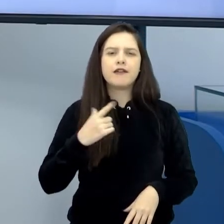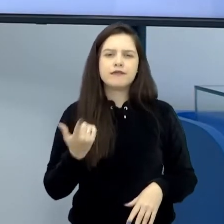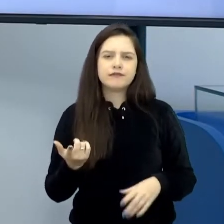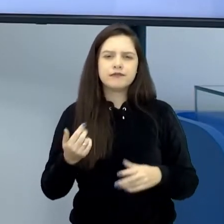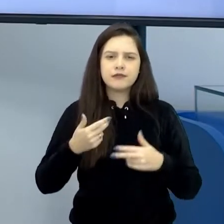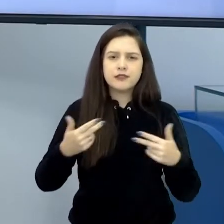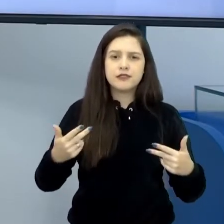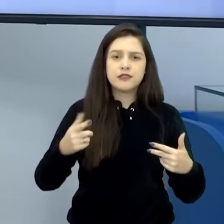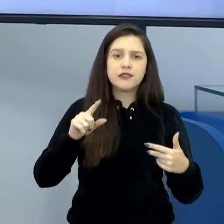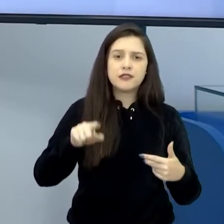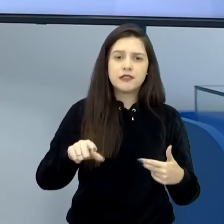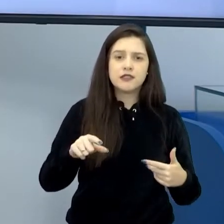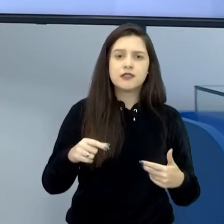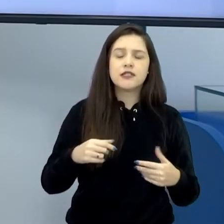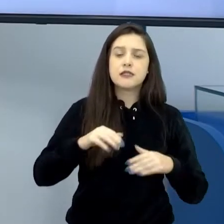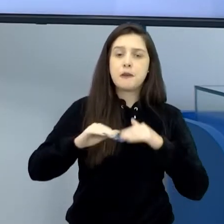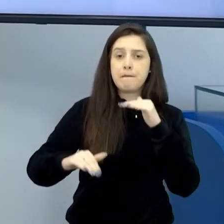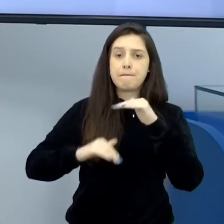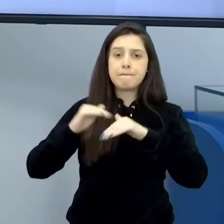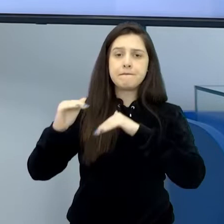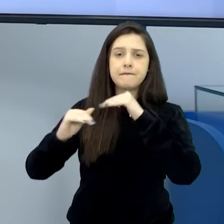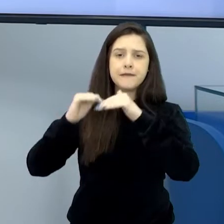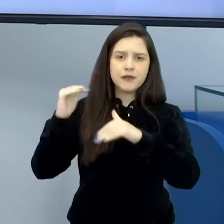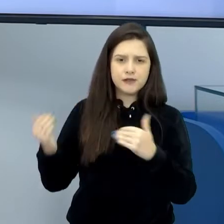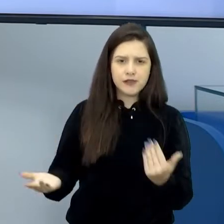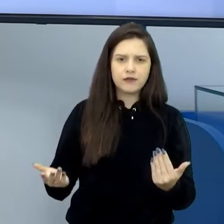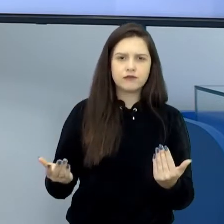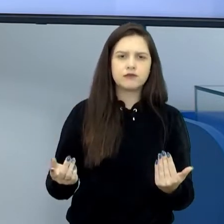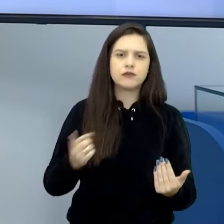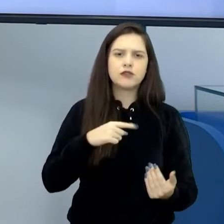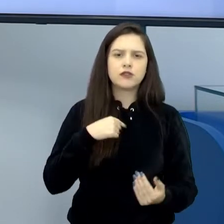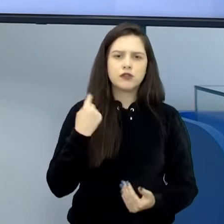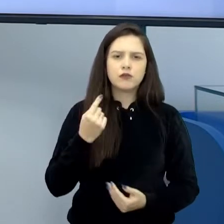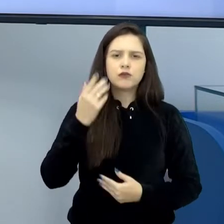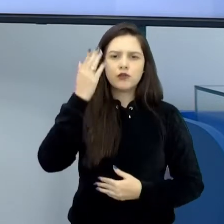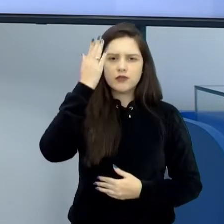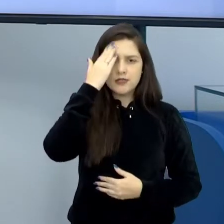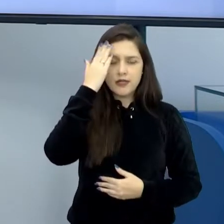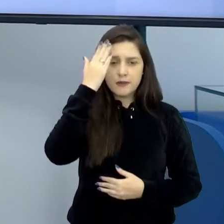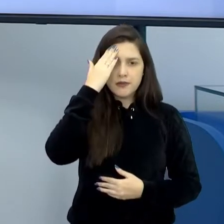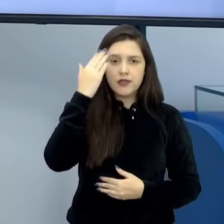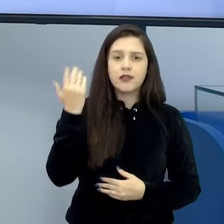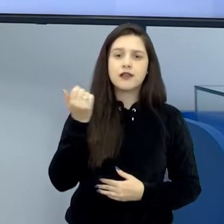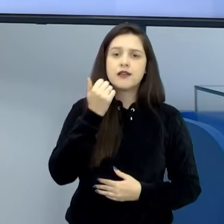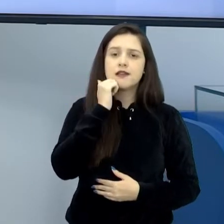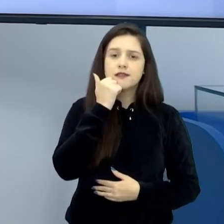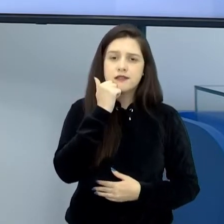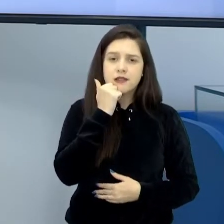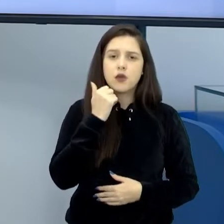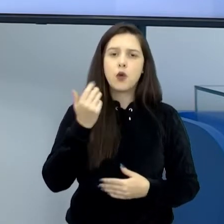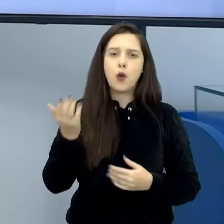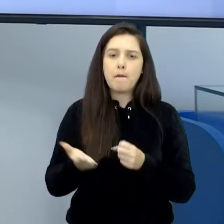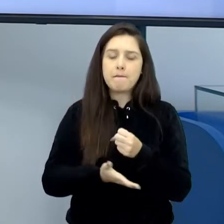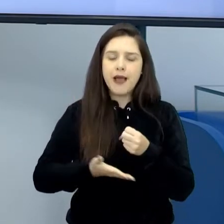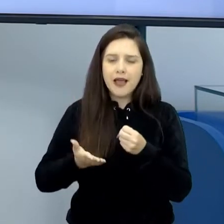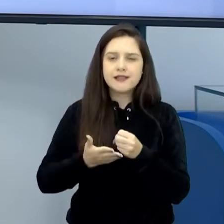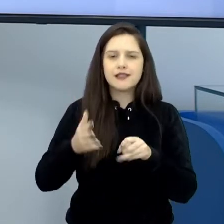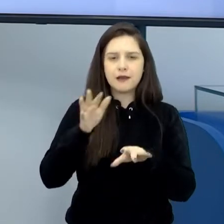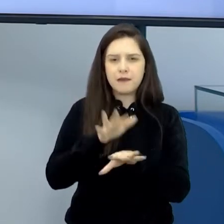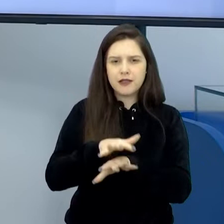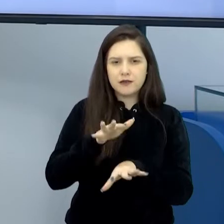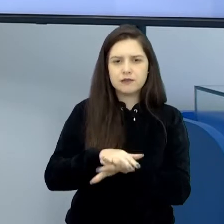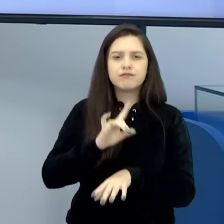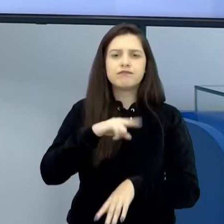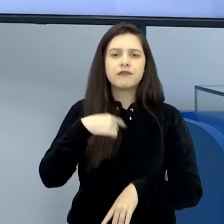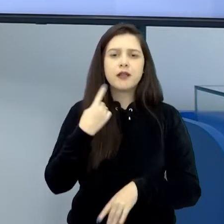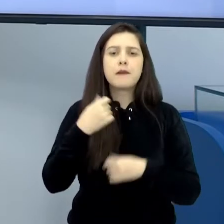que descreve o processo de equilíbrio químico. Como nós sabemos, a química é uma ciência que tem como base a matemática. E para isso